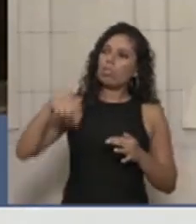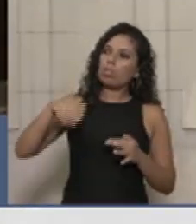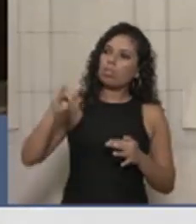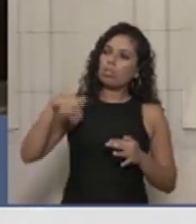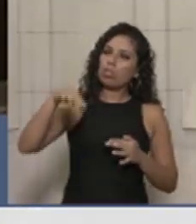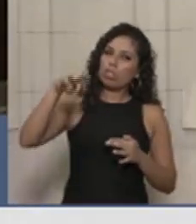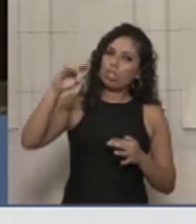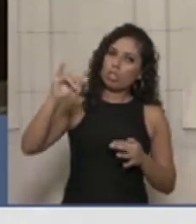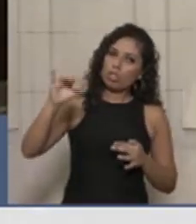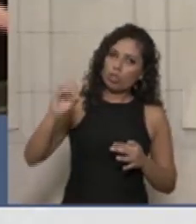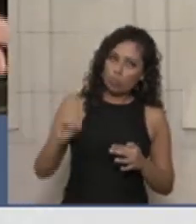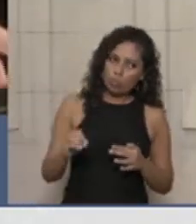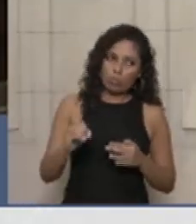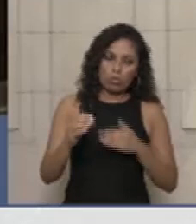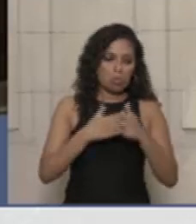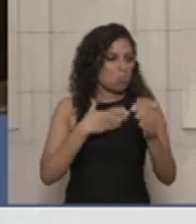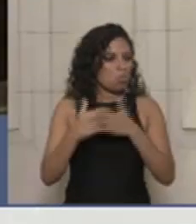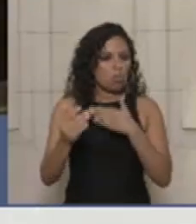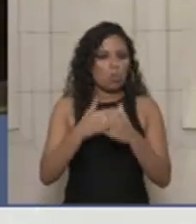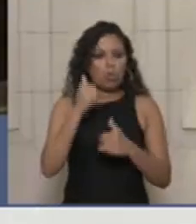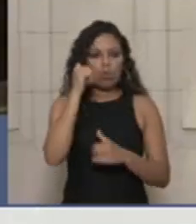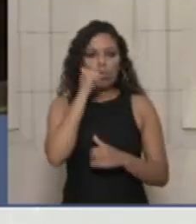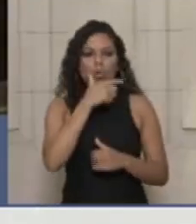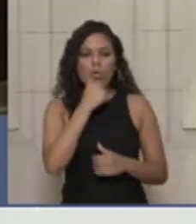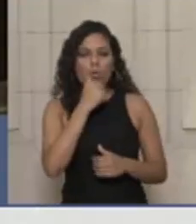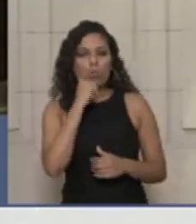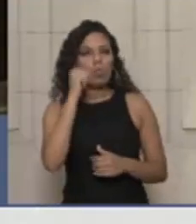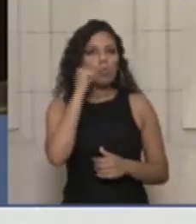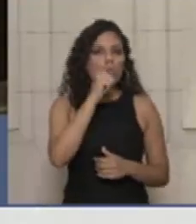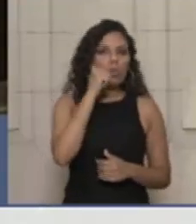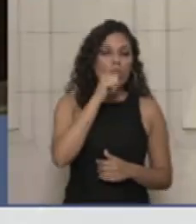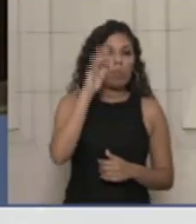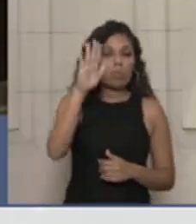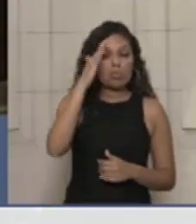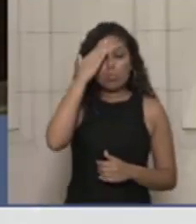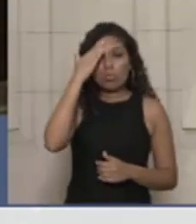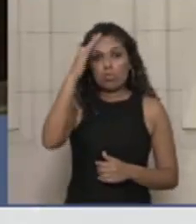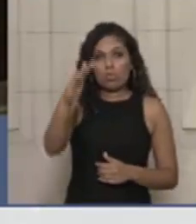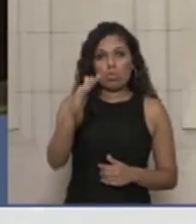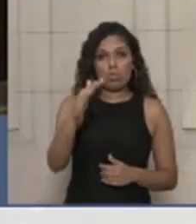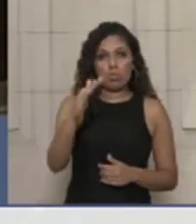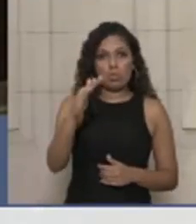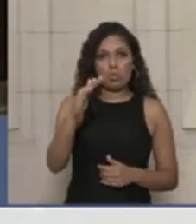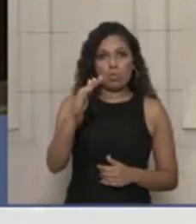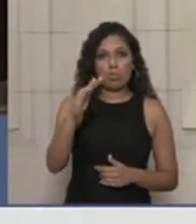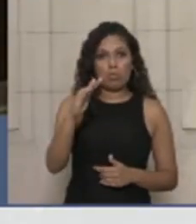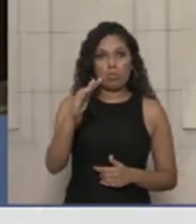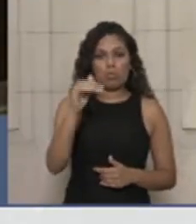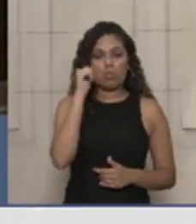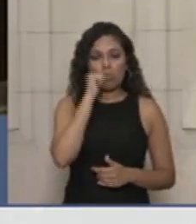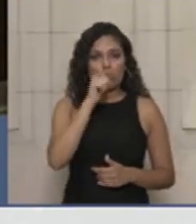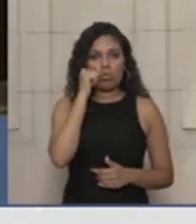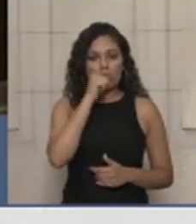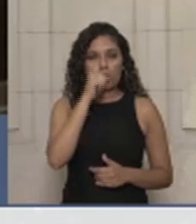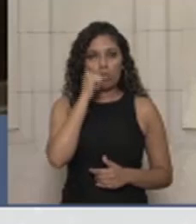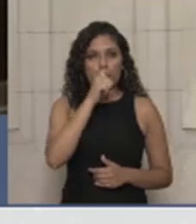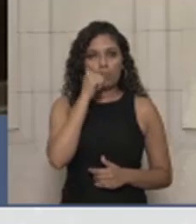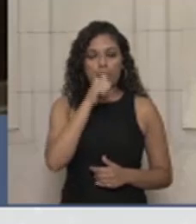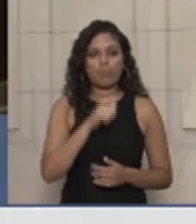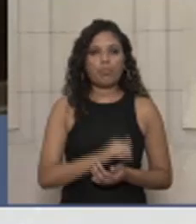seja de que sexo for, mas principalmente as